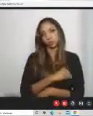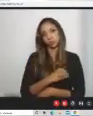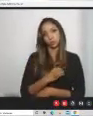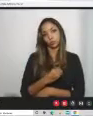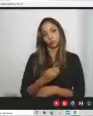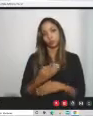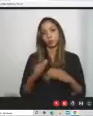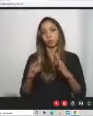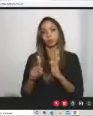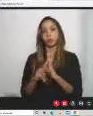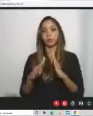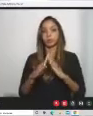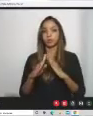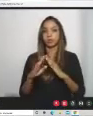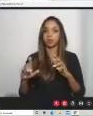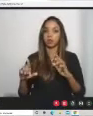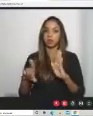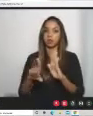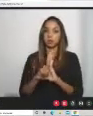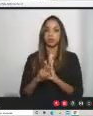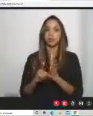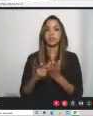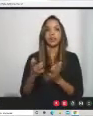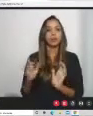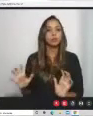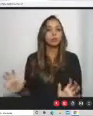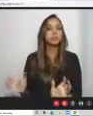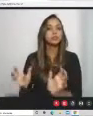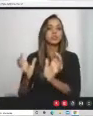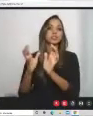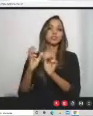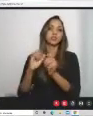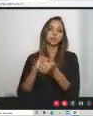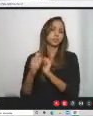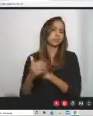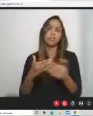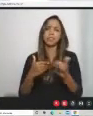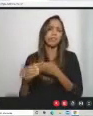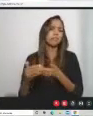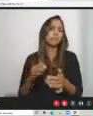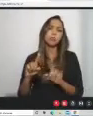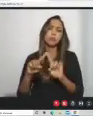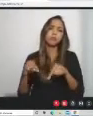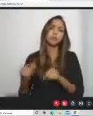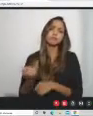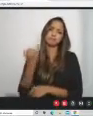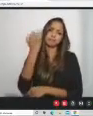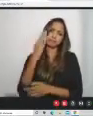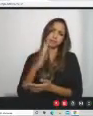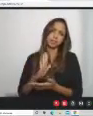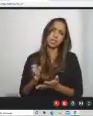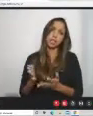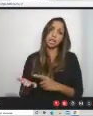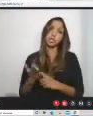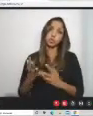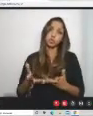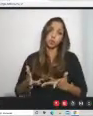incentivo ao esporte, seja lá o qual for, é um projeto de suma importância, porque traz mais qualidade de vida,